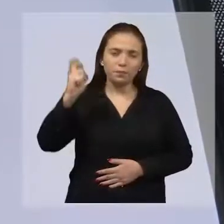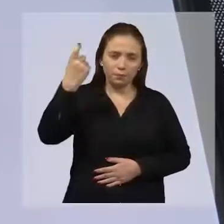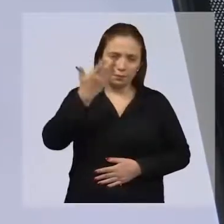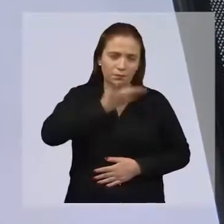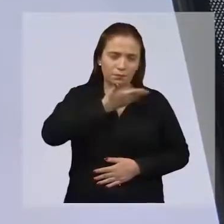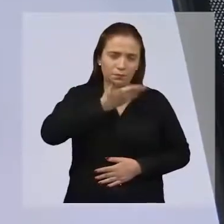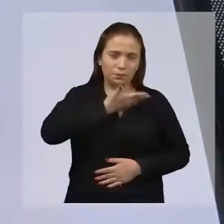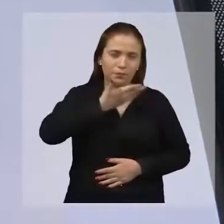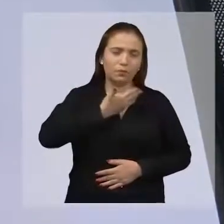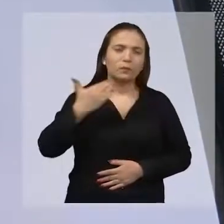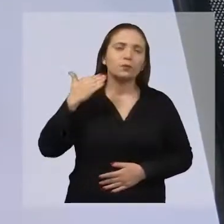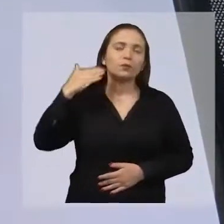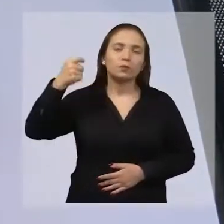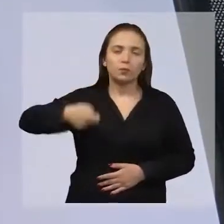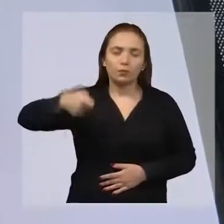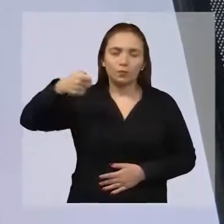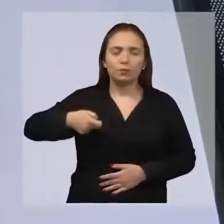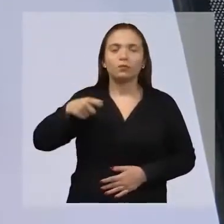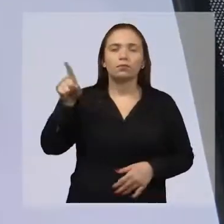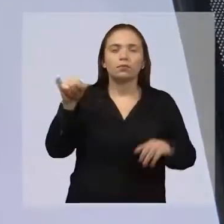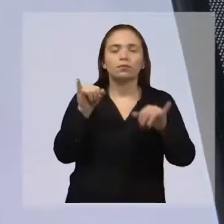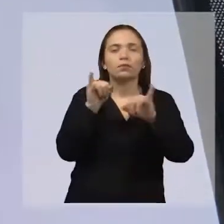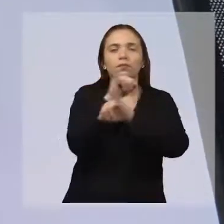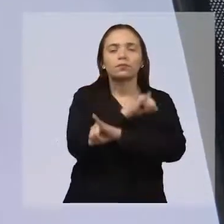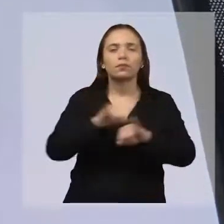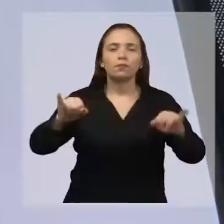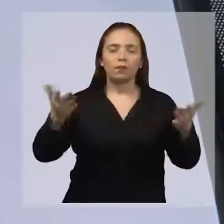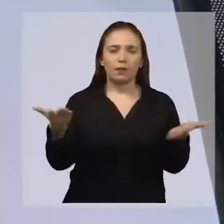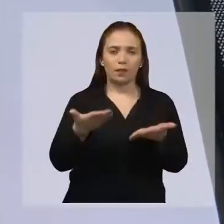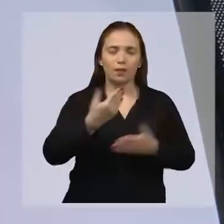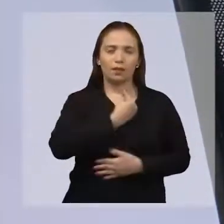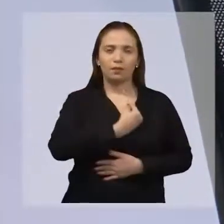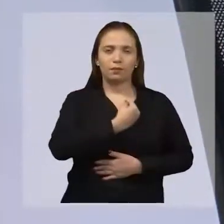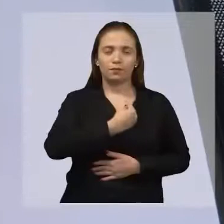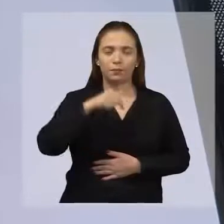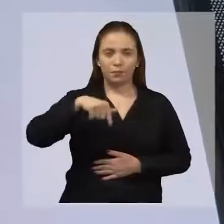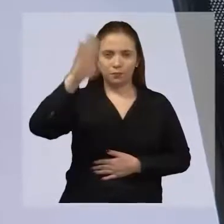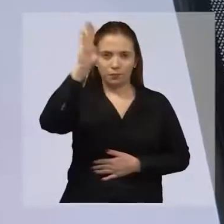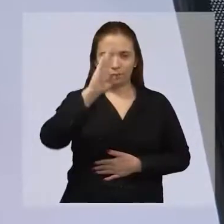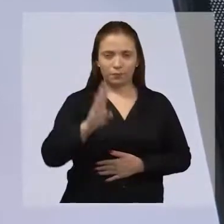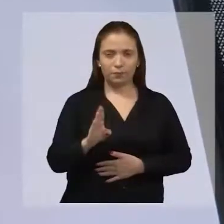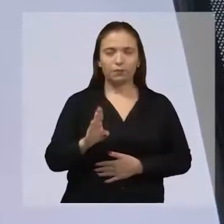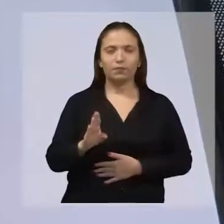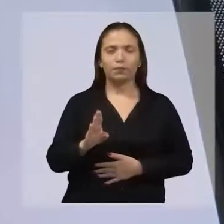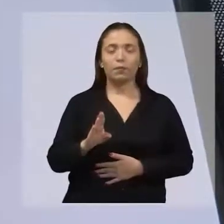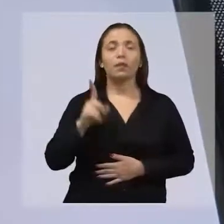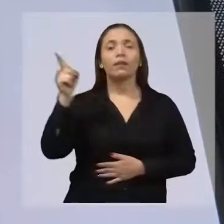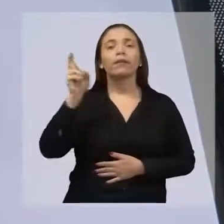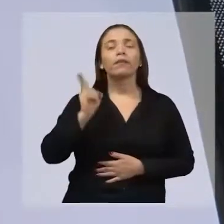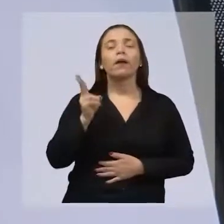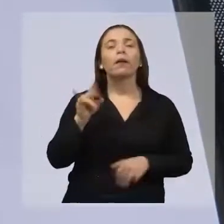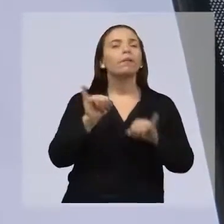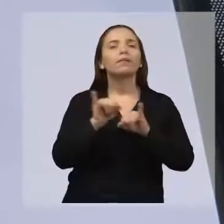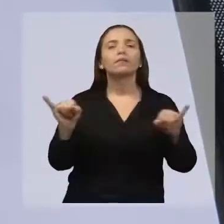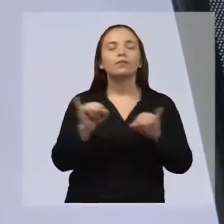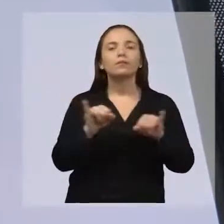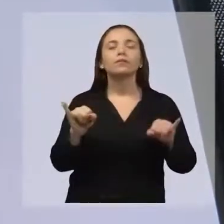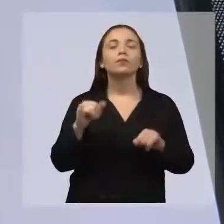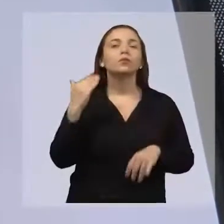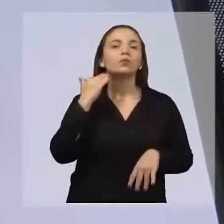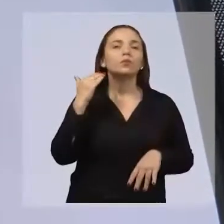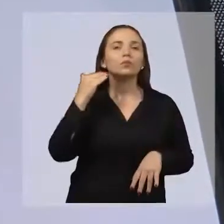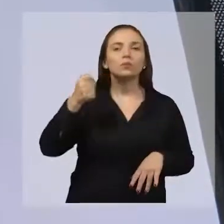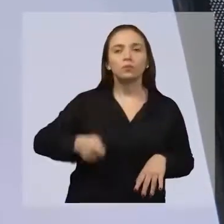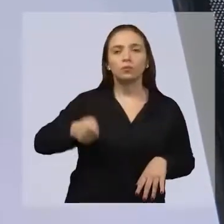para a realidade atual e antiga do Brasil, ele costumava dizer que o juiz achava que era